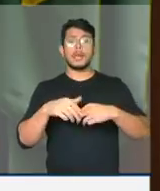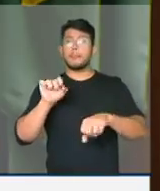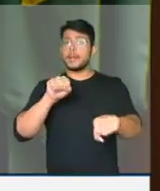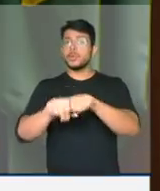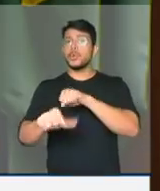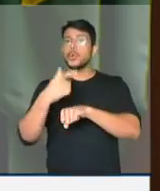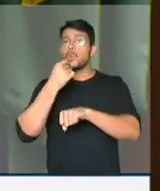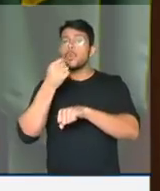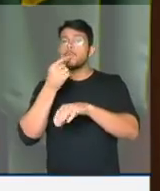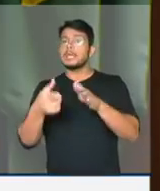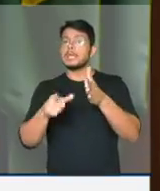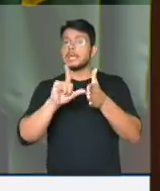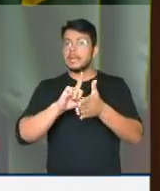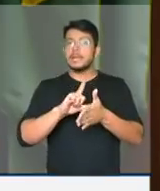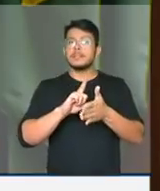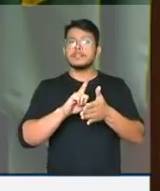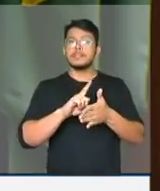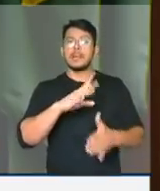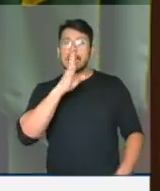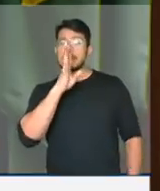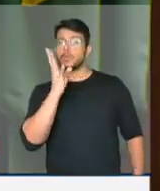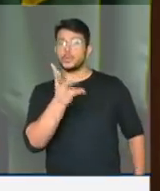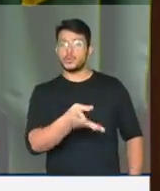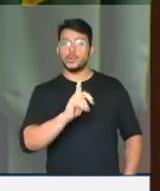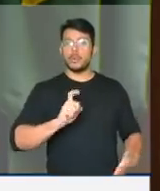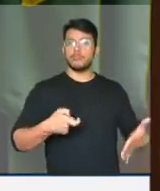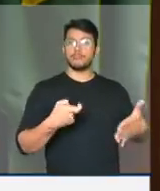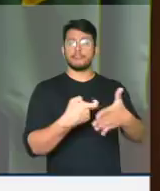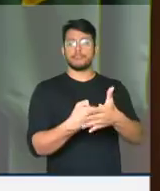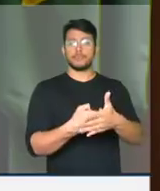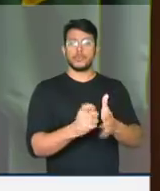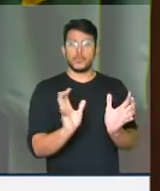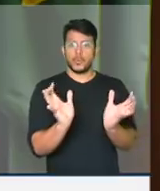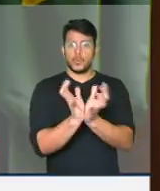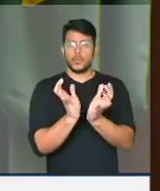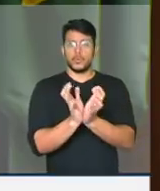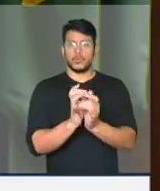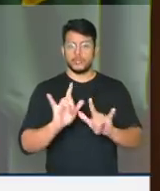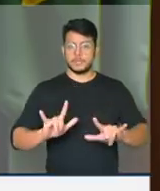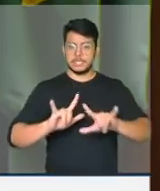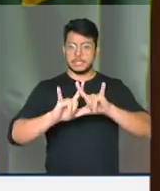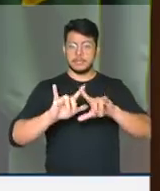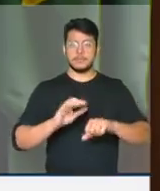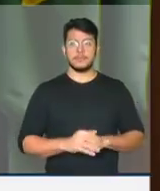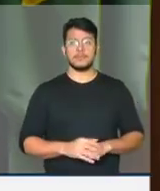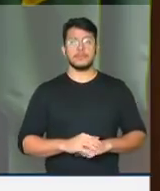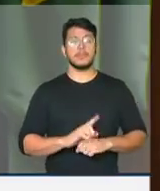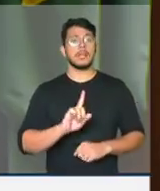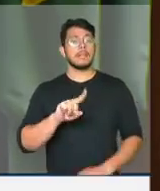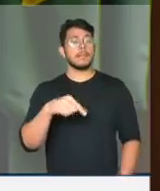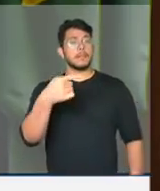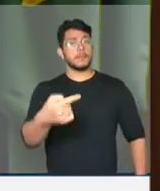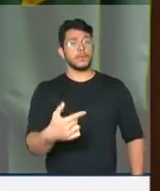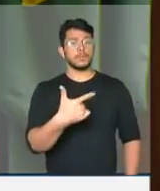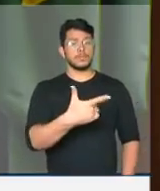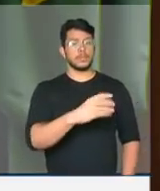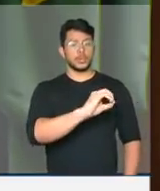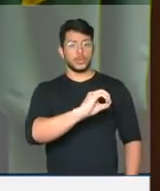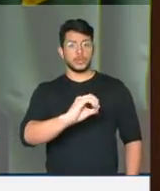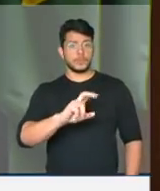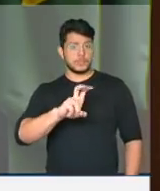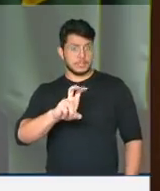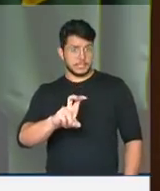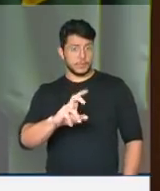milicianos. Em junho de 2005, um ano e meio depois, Flávio Bolsonaro concede medalha Tiradentes, a